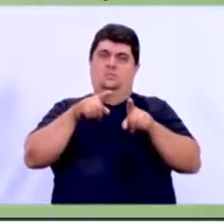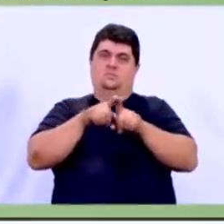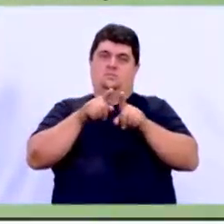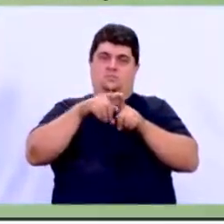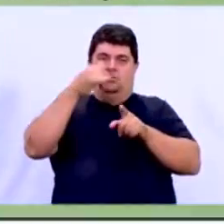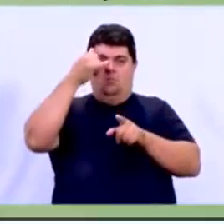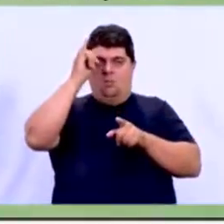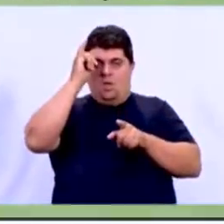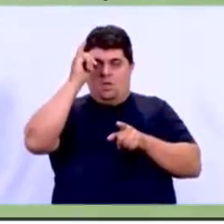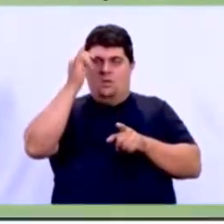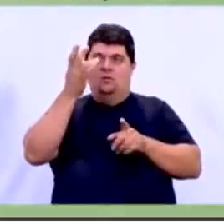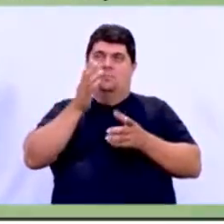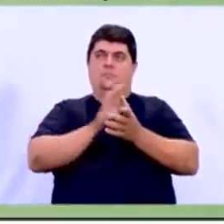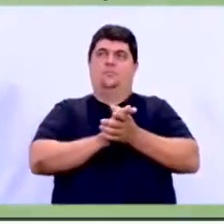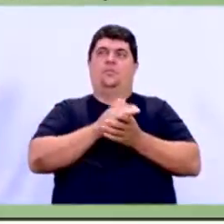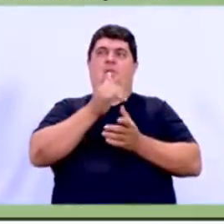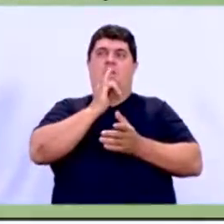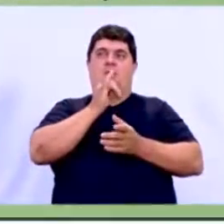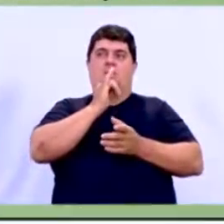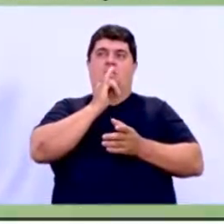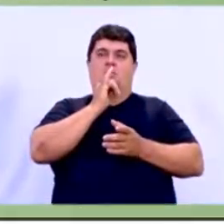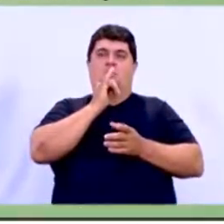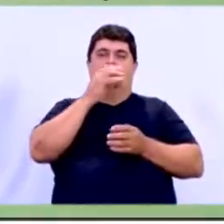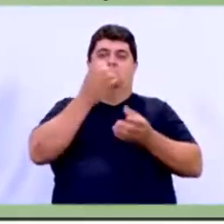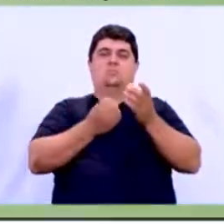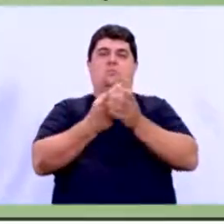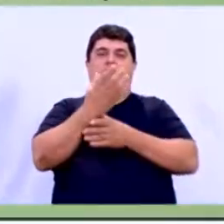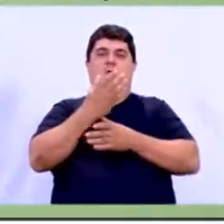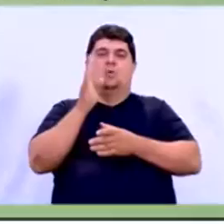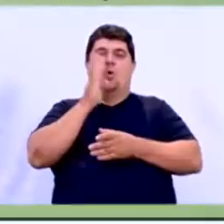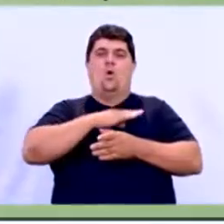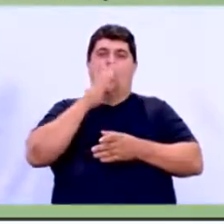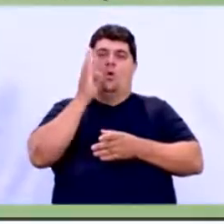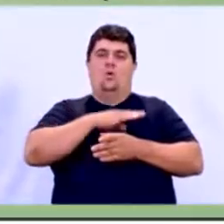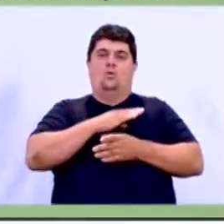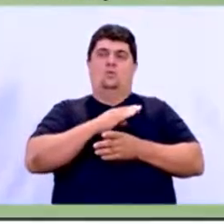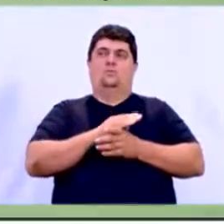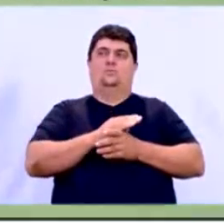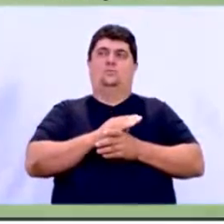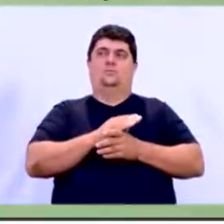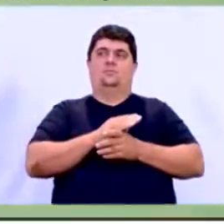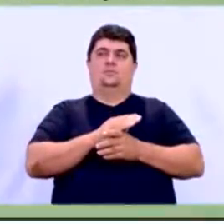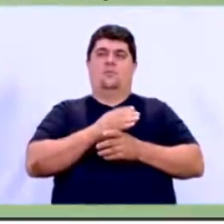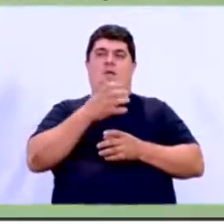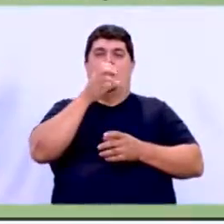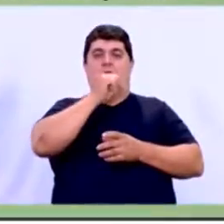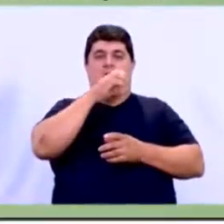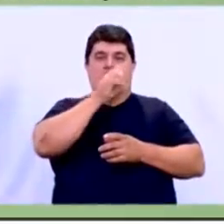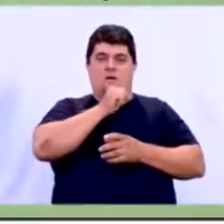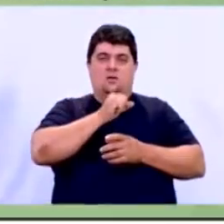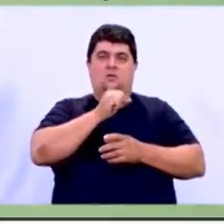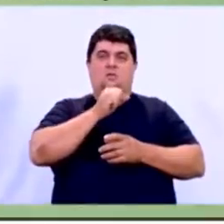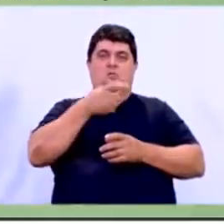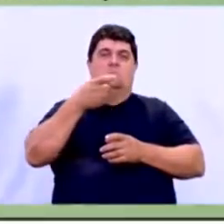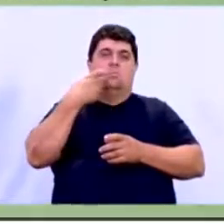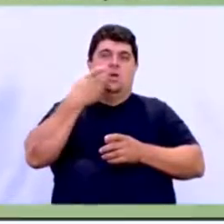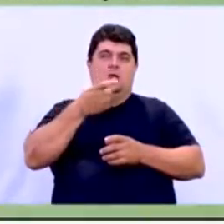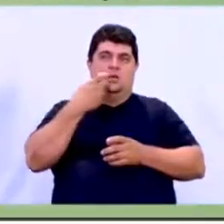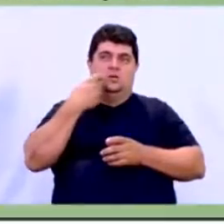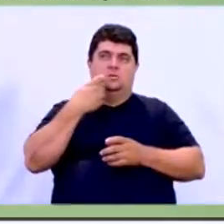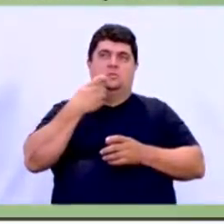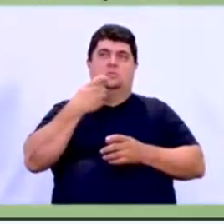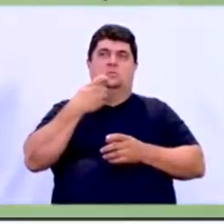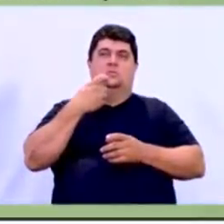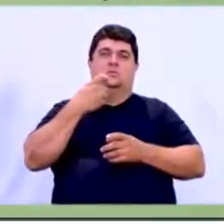E aí eu trouxe um exemplo, por exemplo, plantio de pimenta, cultivo de laranja, criação de peixes